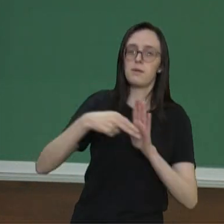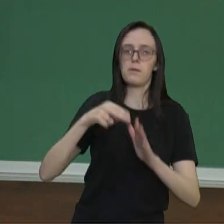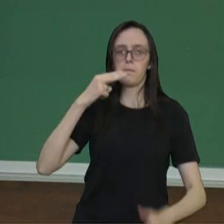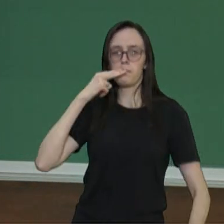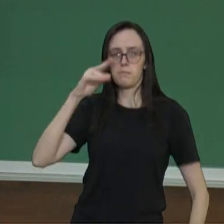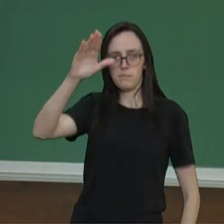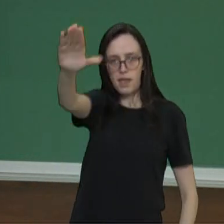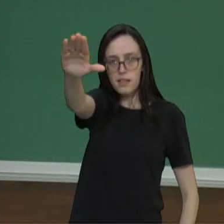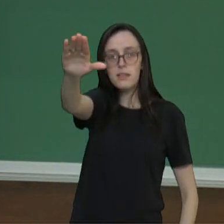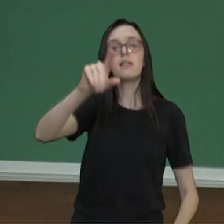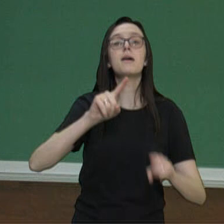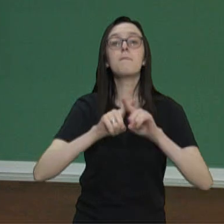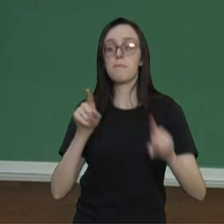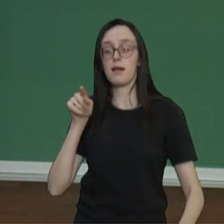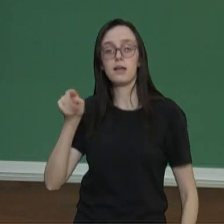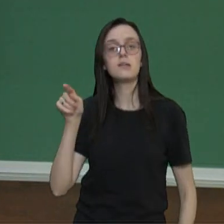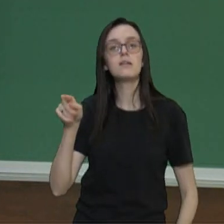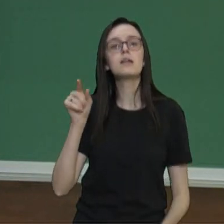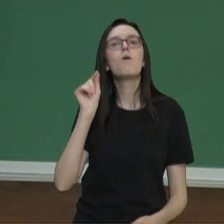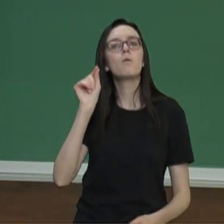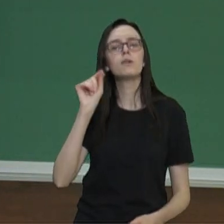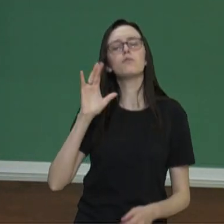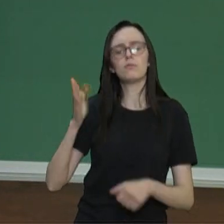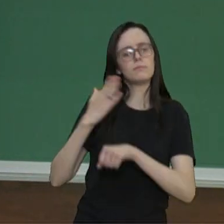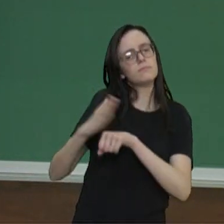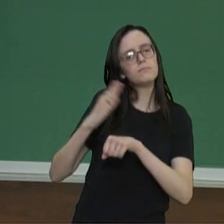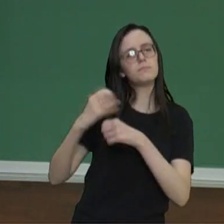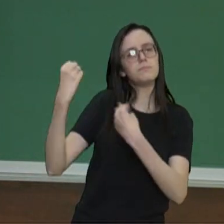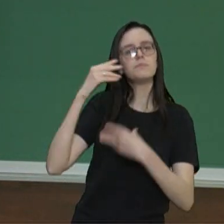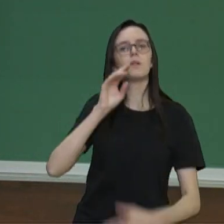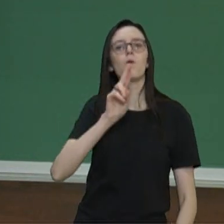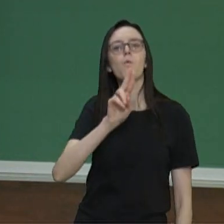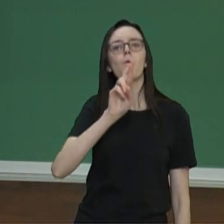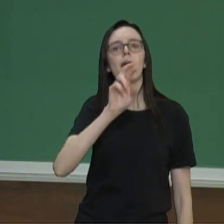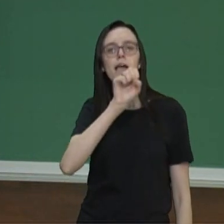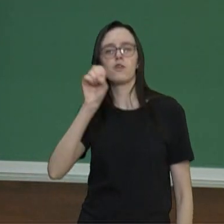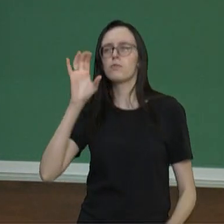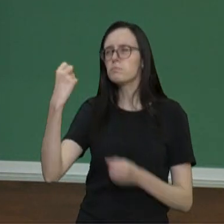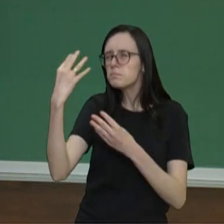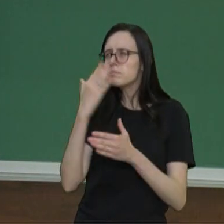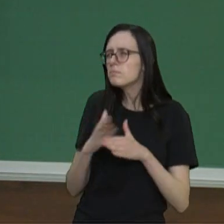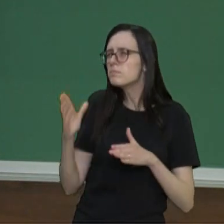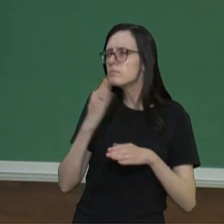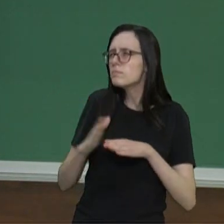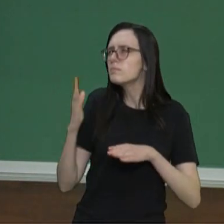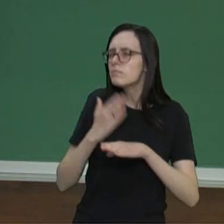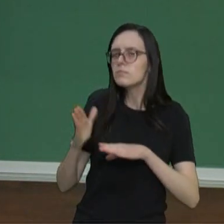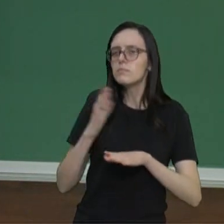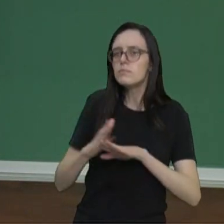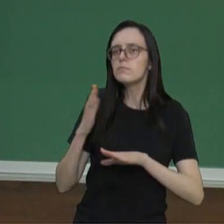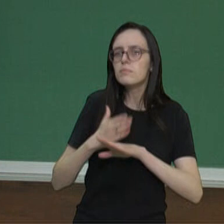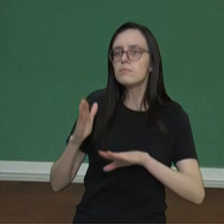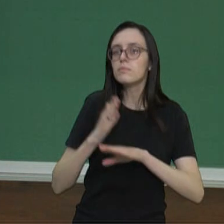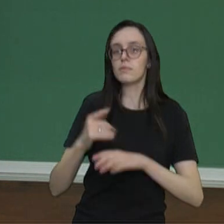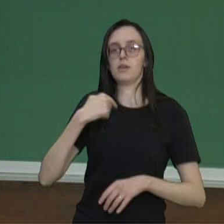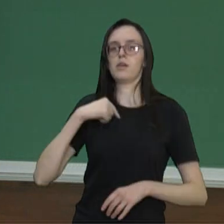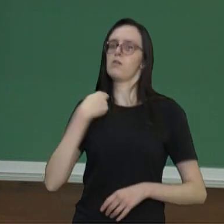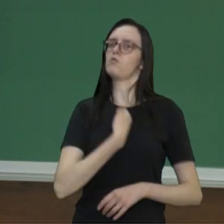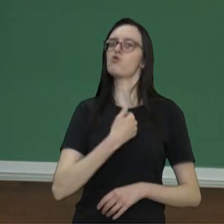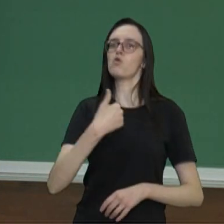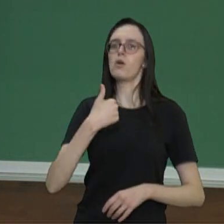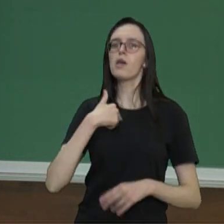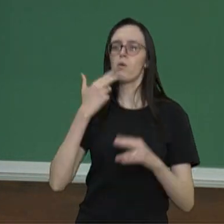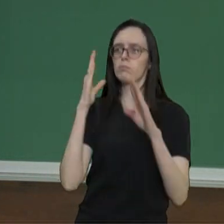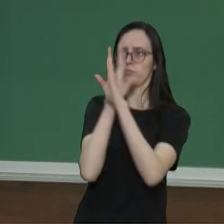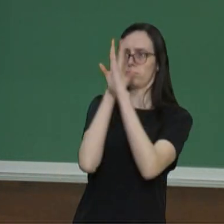Hitler, mas ela recebeu treinamento da União Soviética e era, então, uma agente da União Soviética, uma